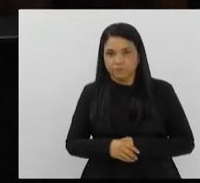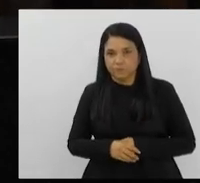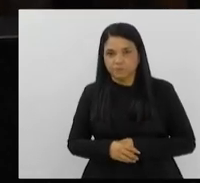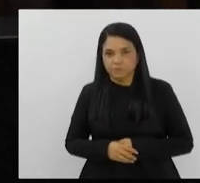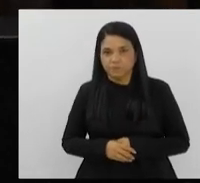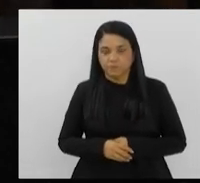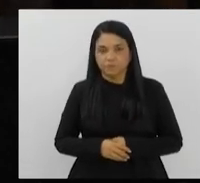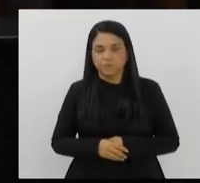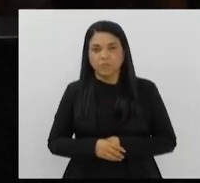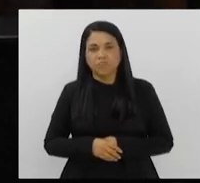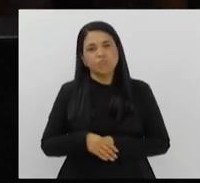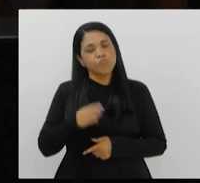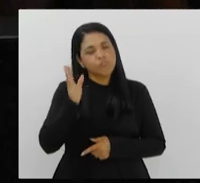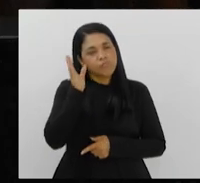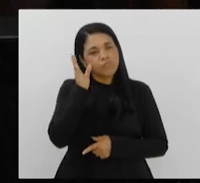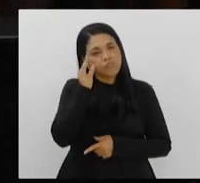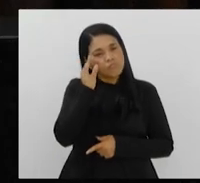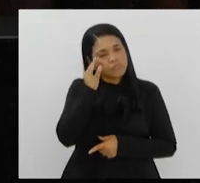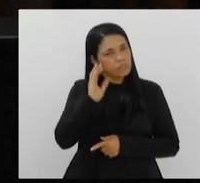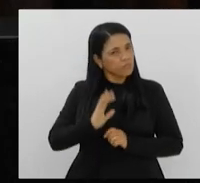E, curiosamente,